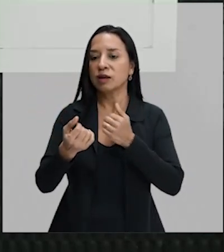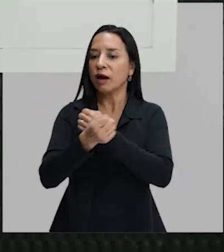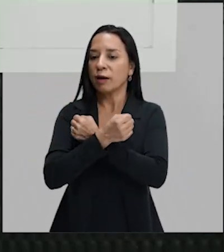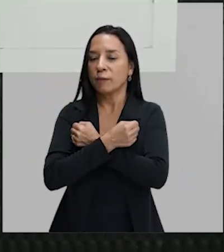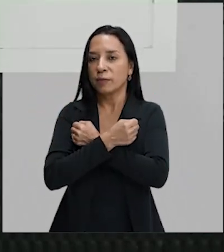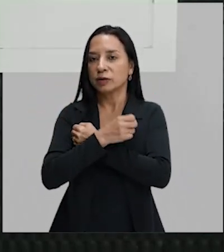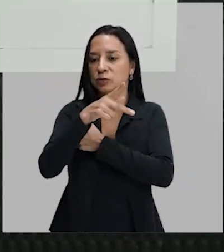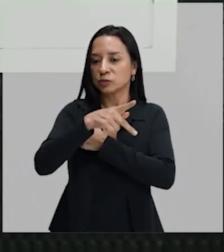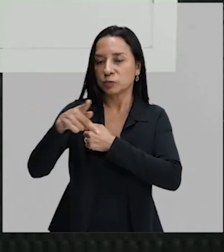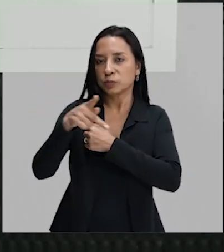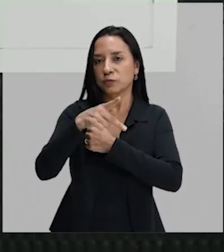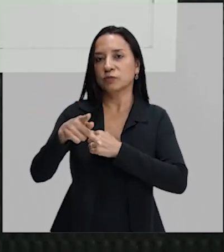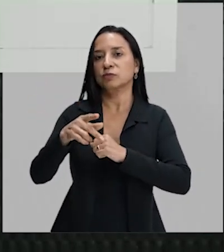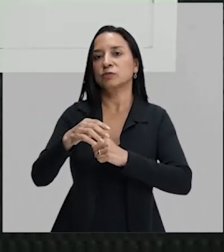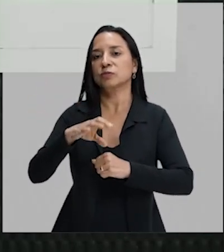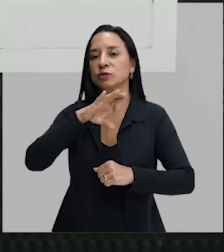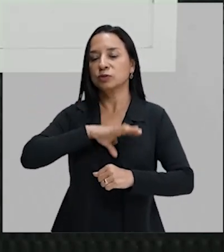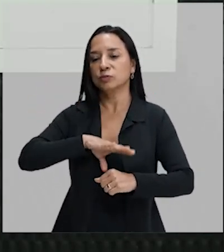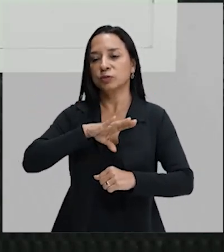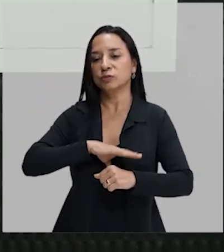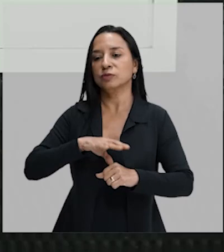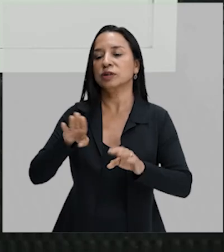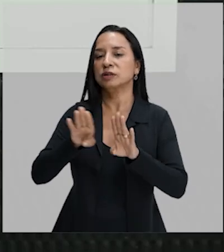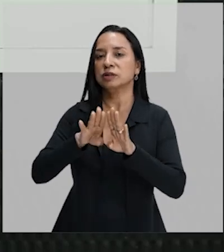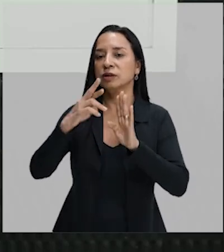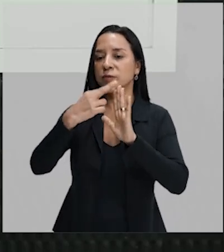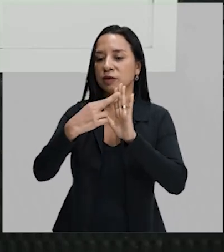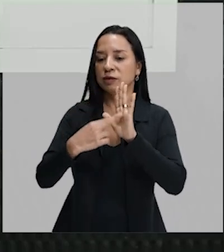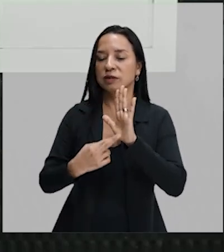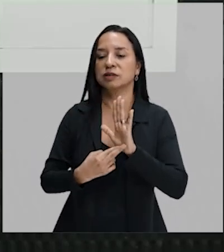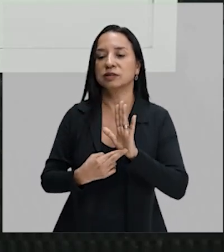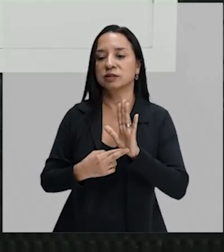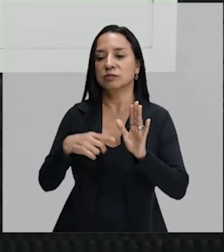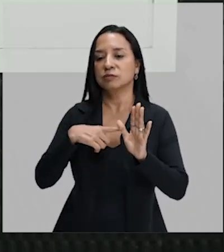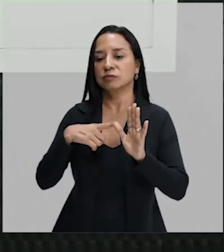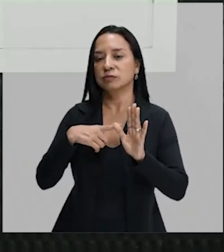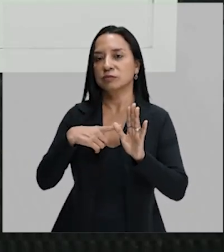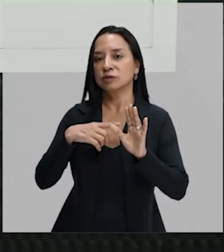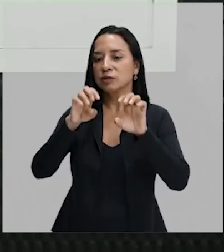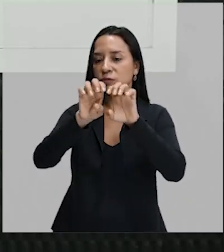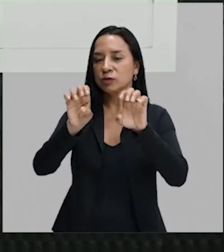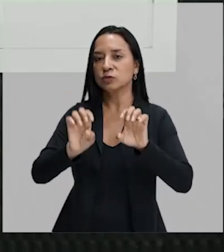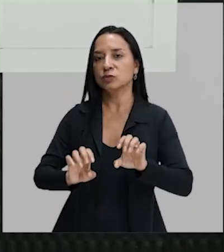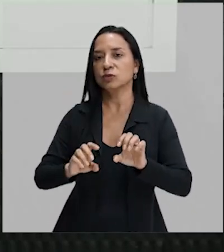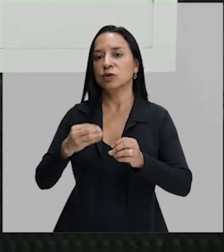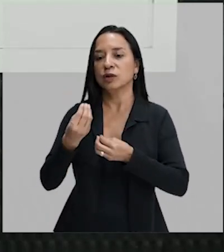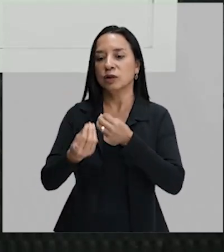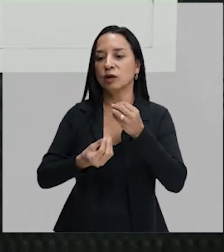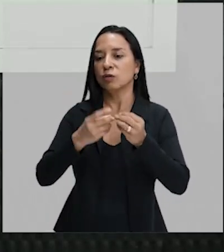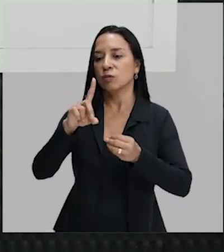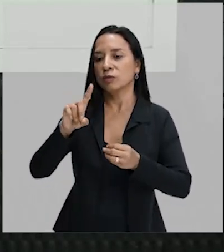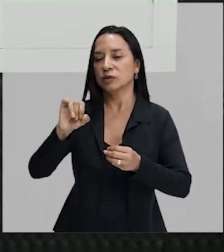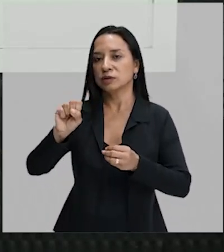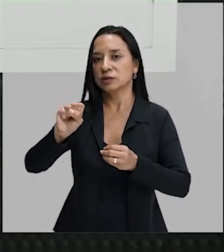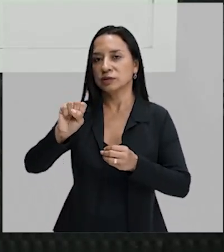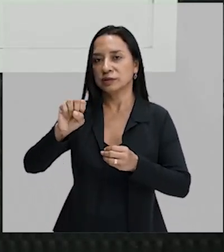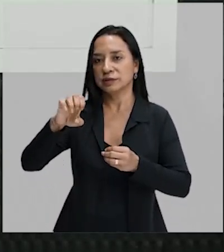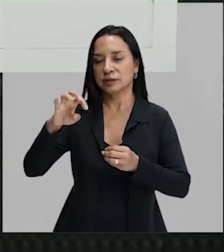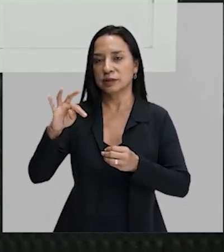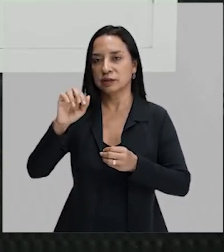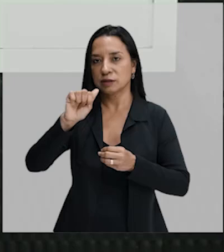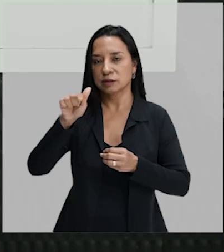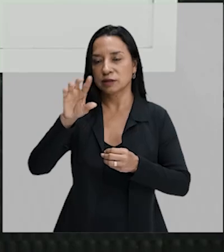portuguesa e redação. Você tem uma estrutura como a dissertação, que é algo que você está